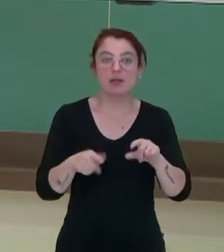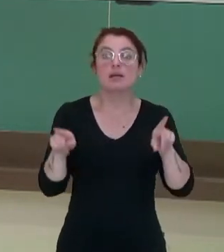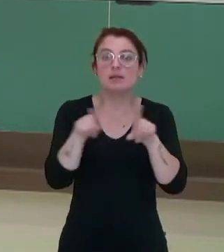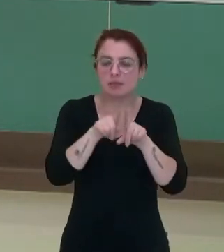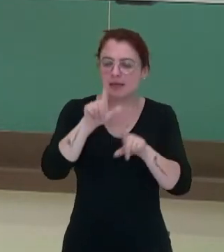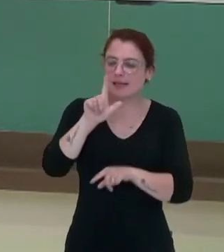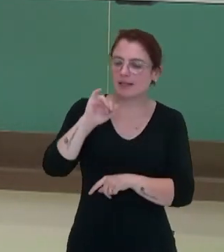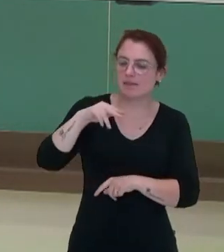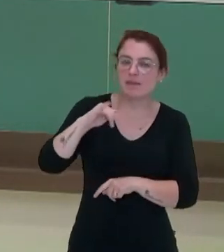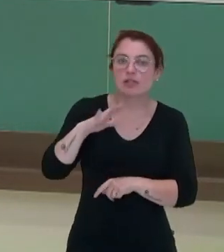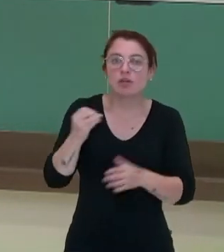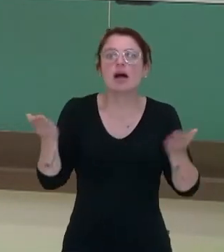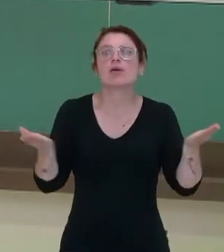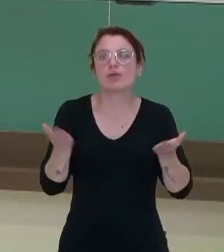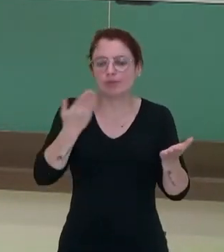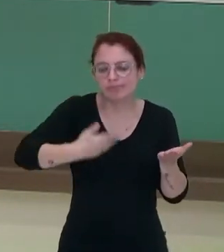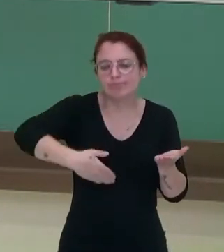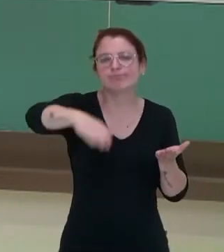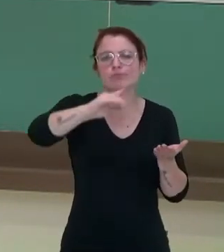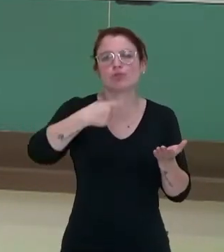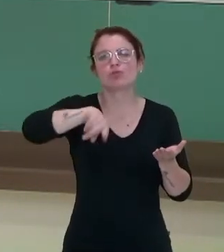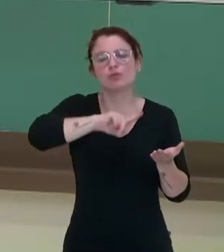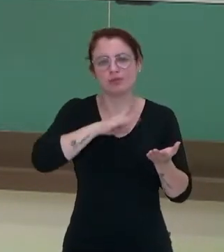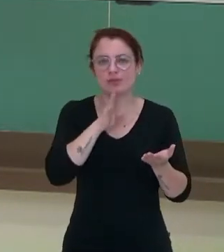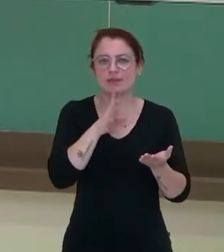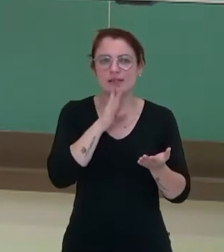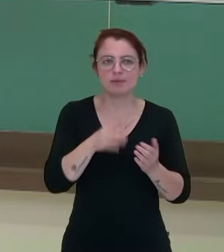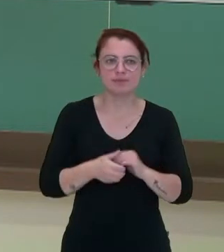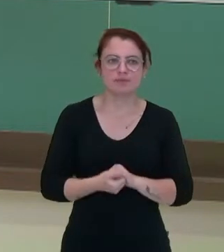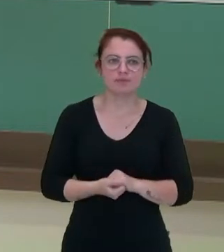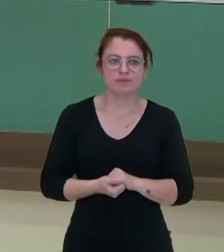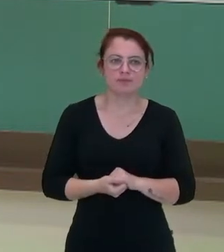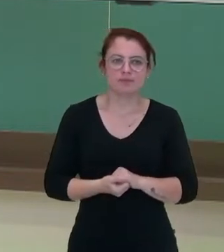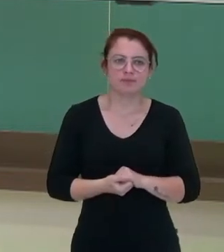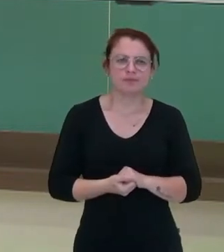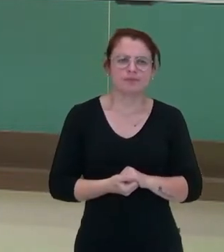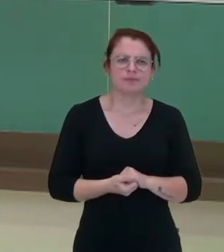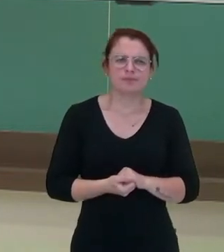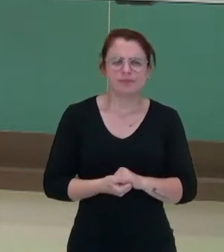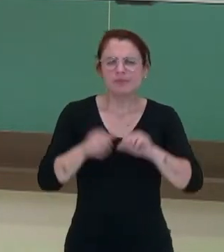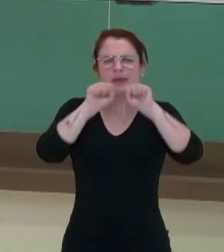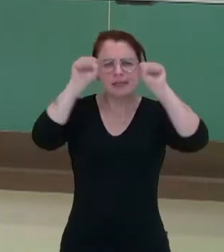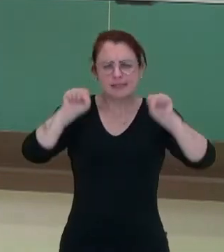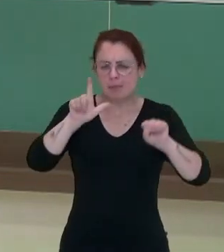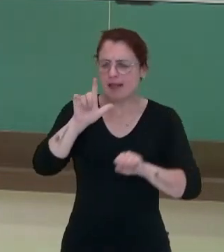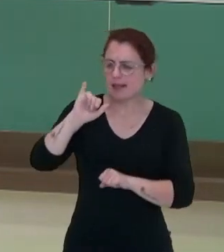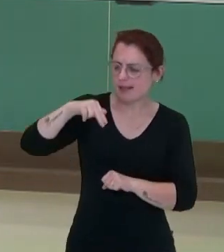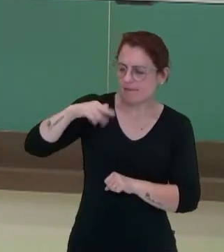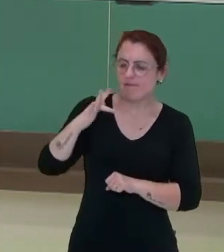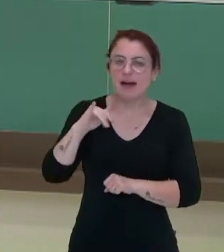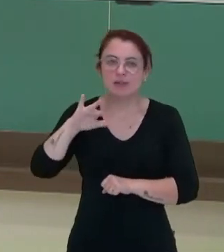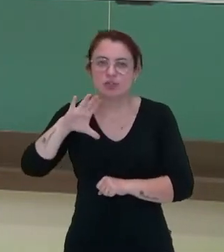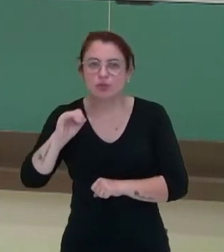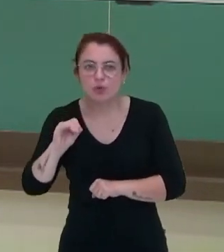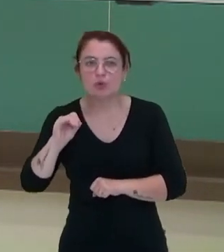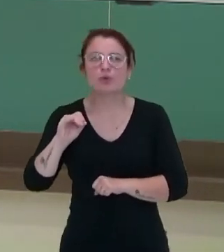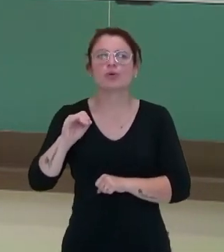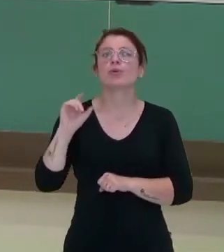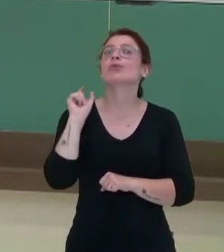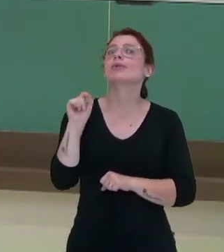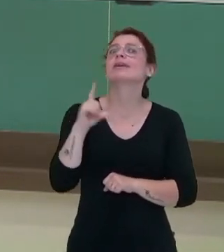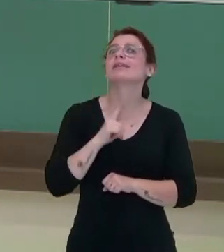que nós vamos conhecer a partir de agora. Então, o sistema linfático é formado por o